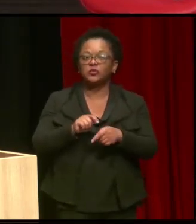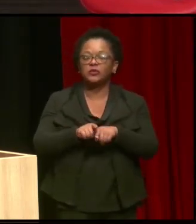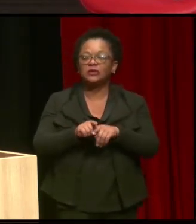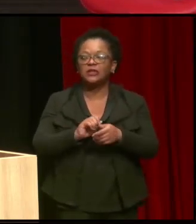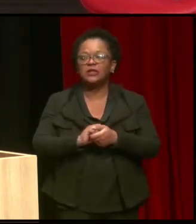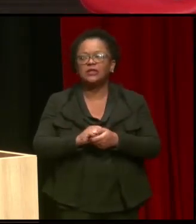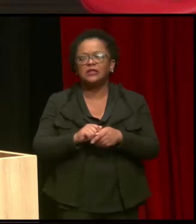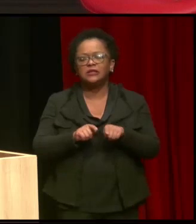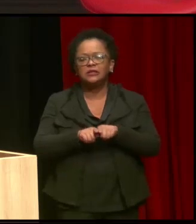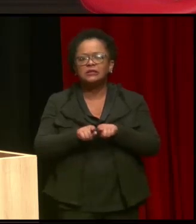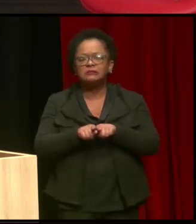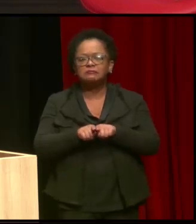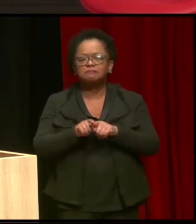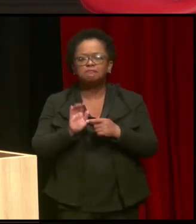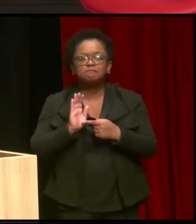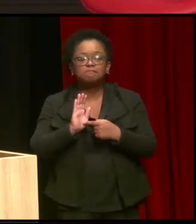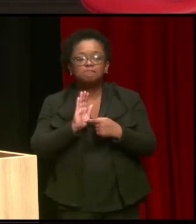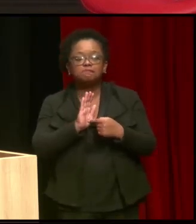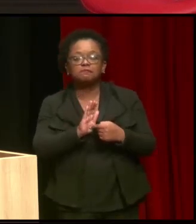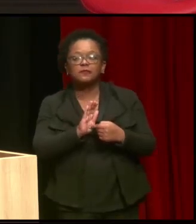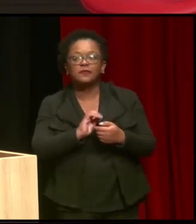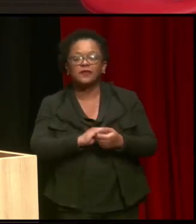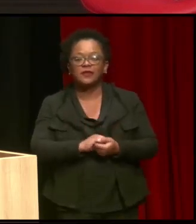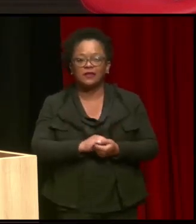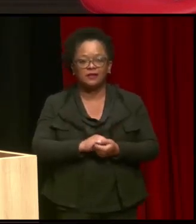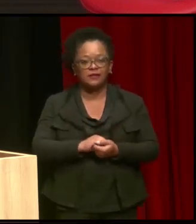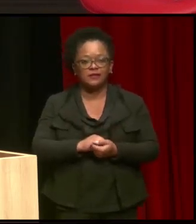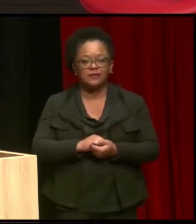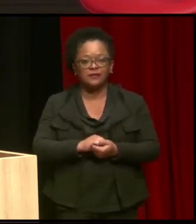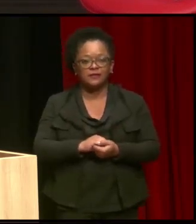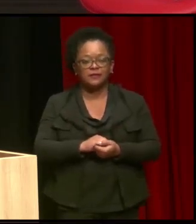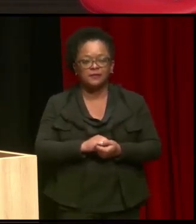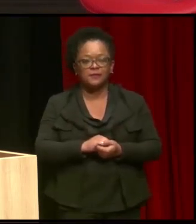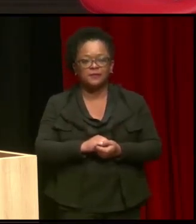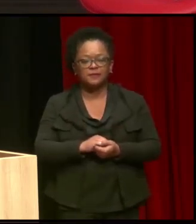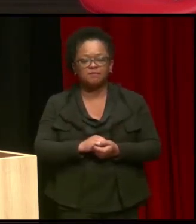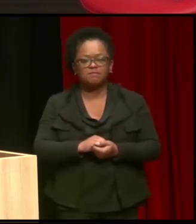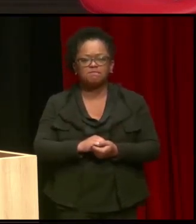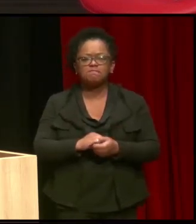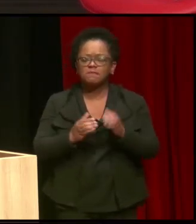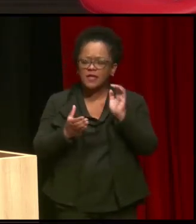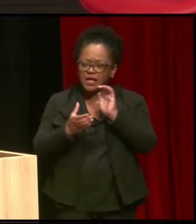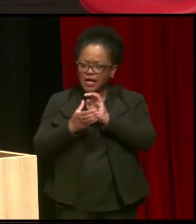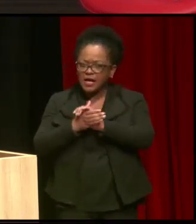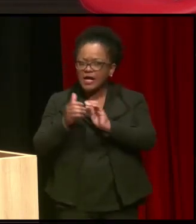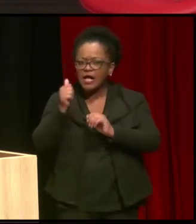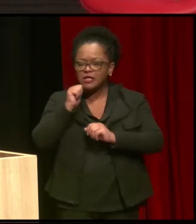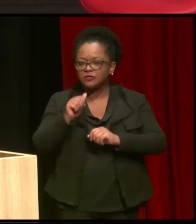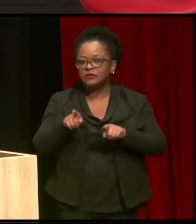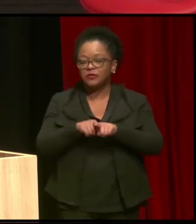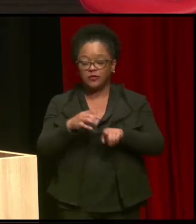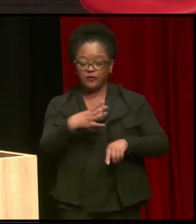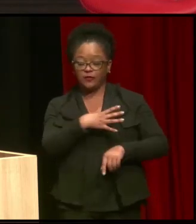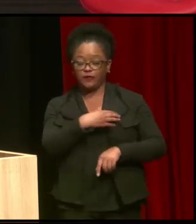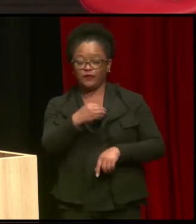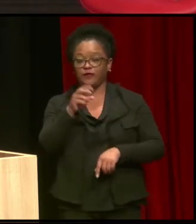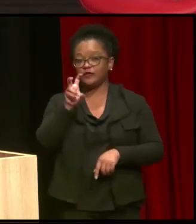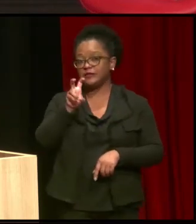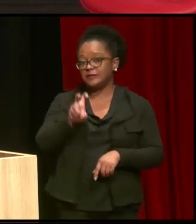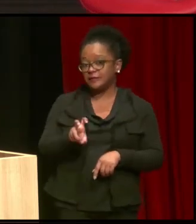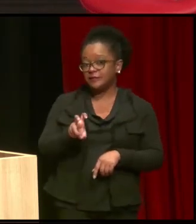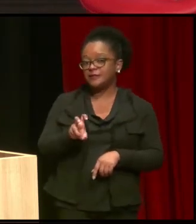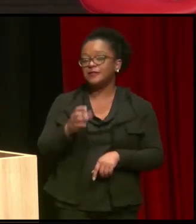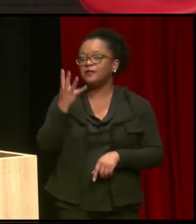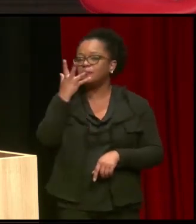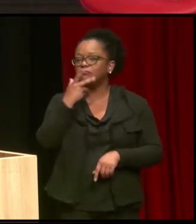vidente porque se adivinha o futuro, é porque você vê, né? Então ele era casado com uma vidente, tinha 5 filhos, bonitos, crianças, lindas,